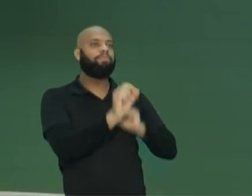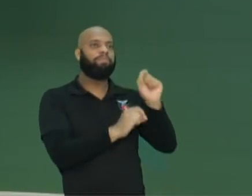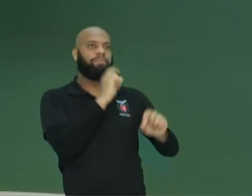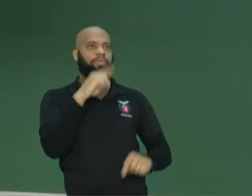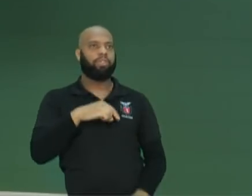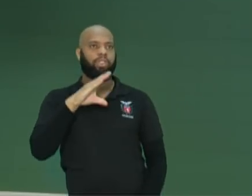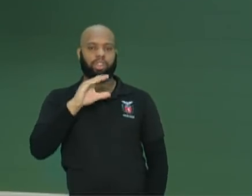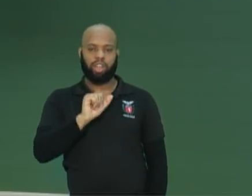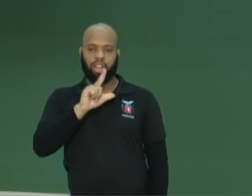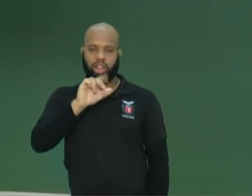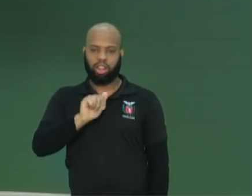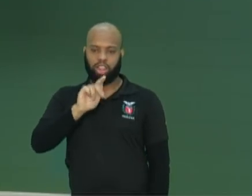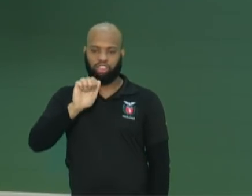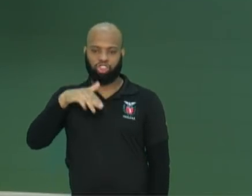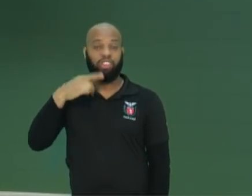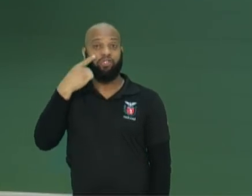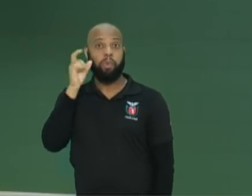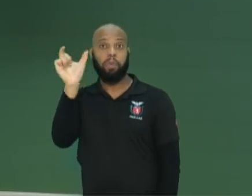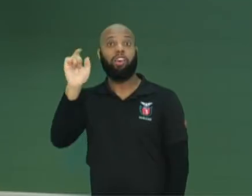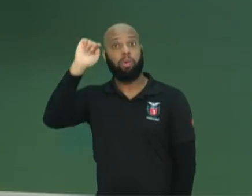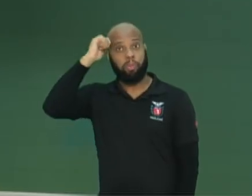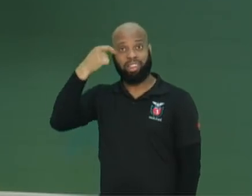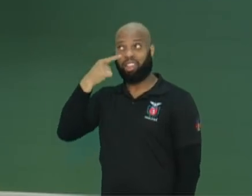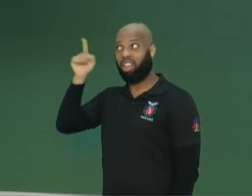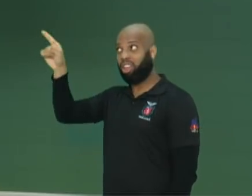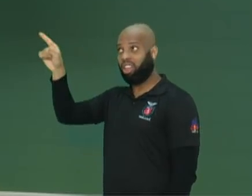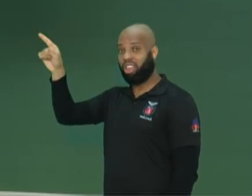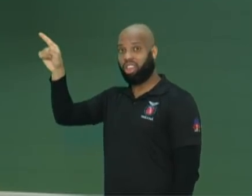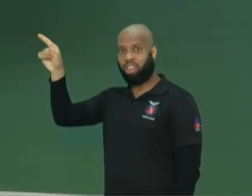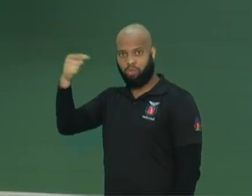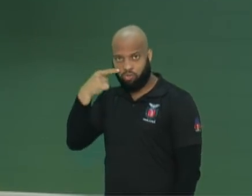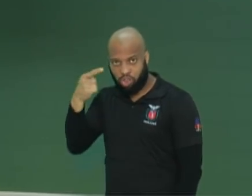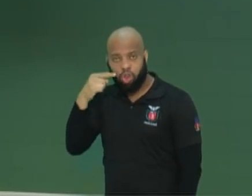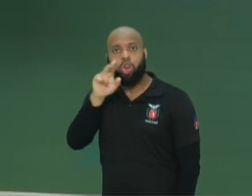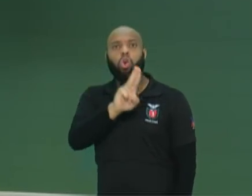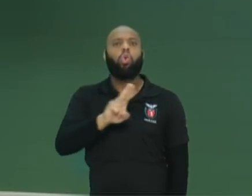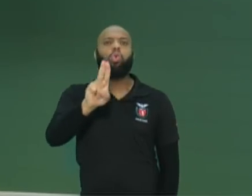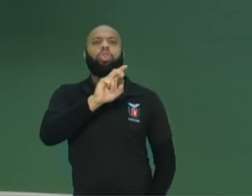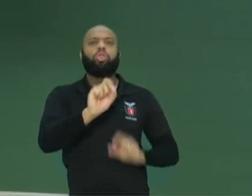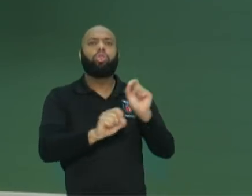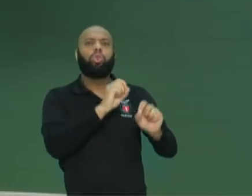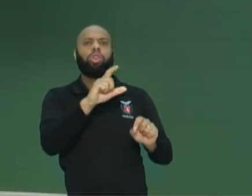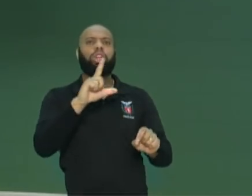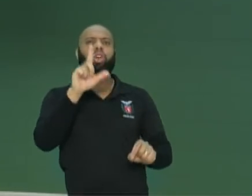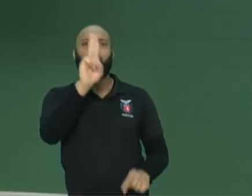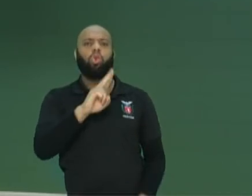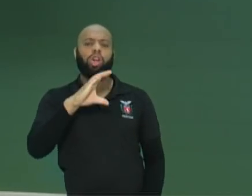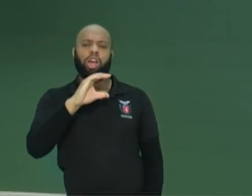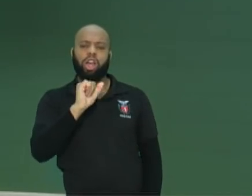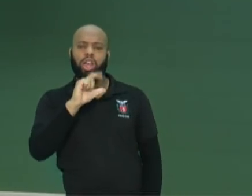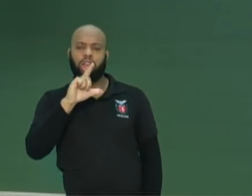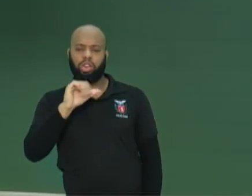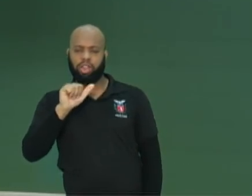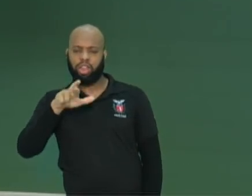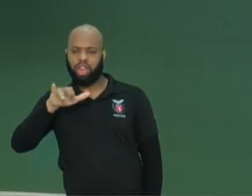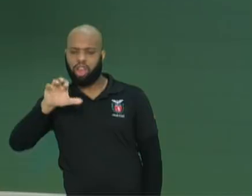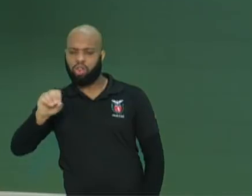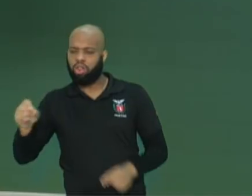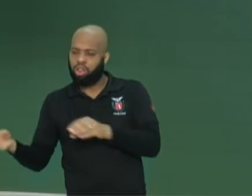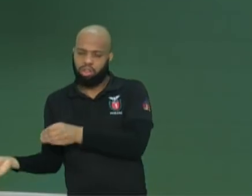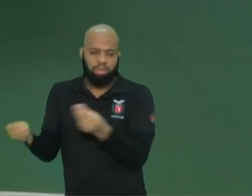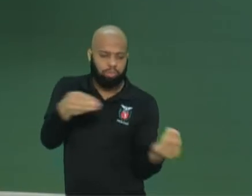de calagem. O que é a calagem? Utiliza o calcário lá para repor algumas características,